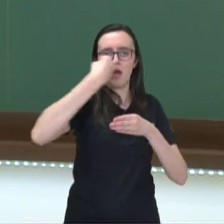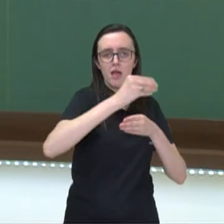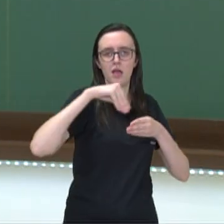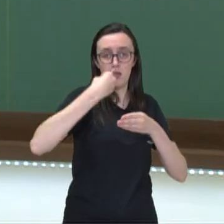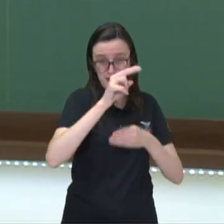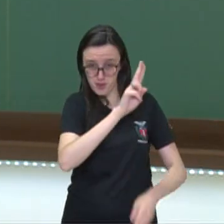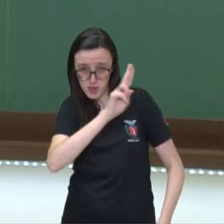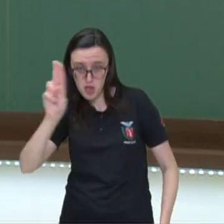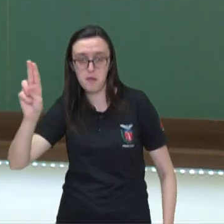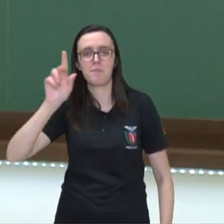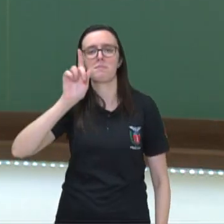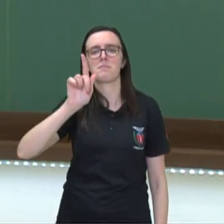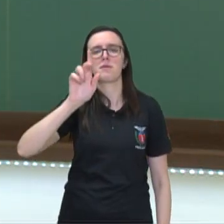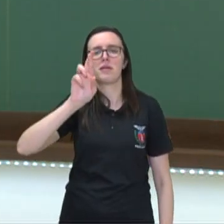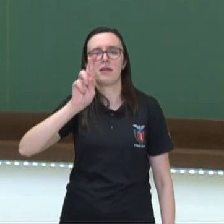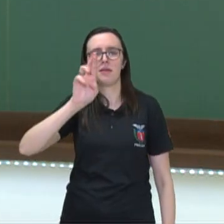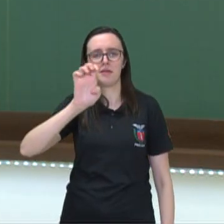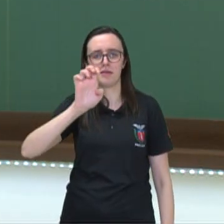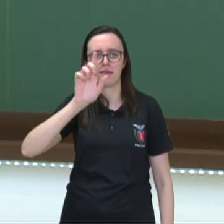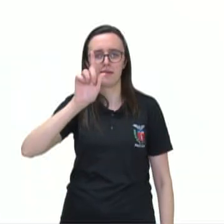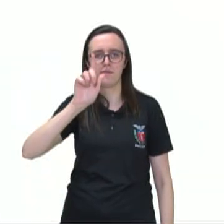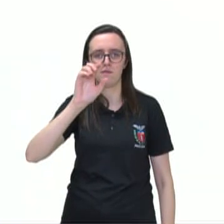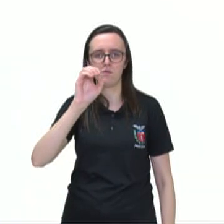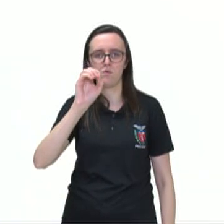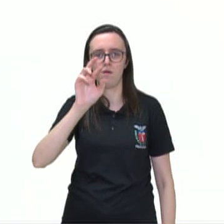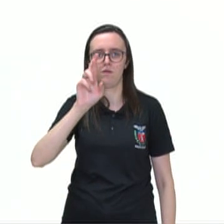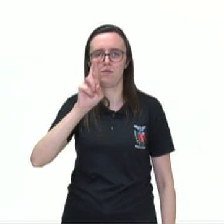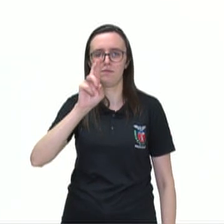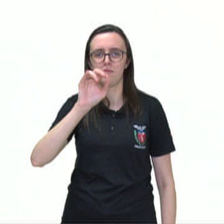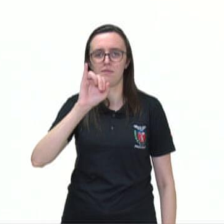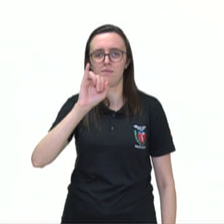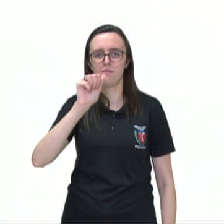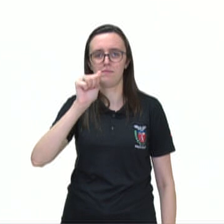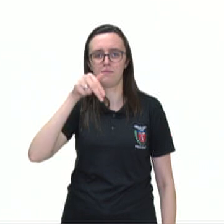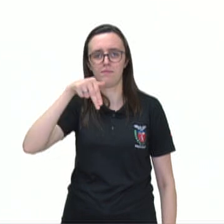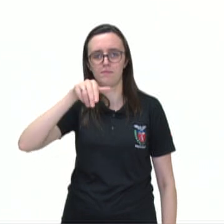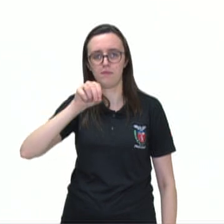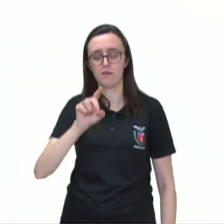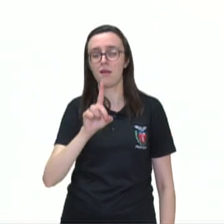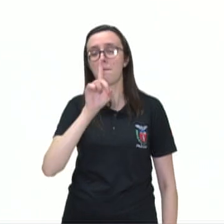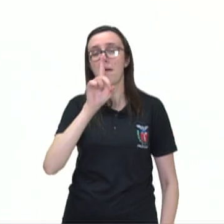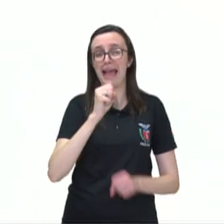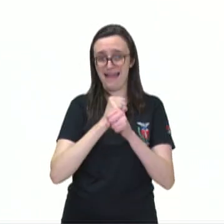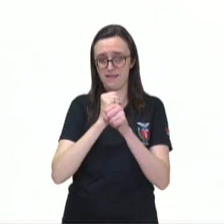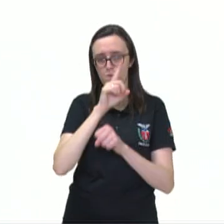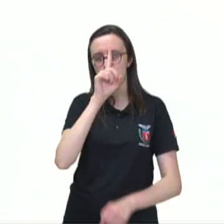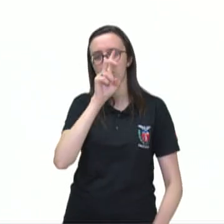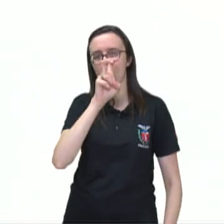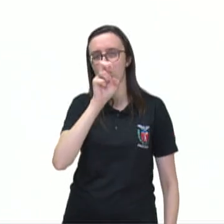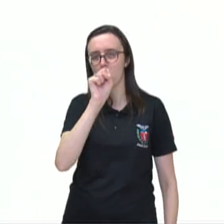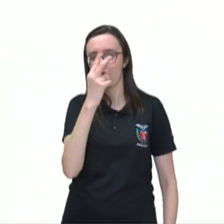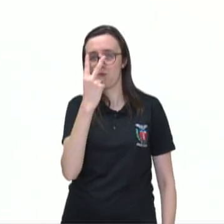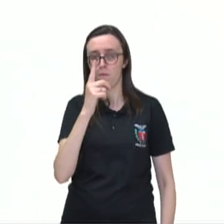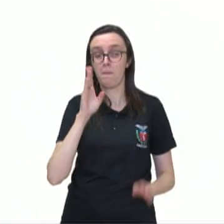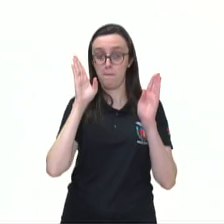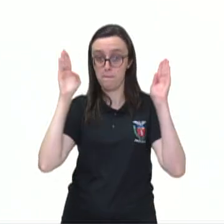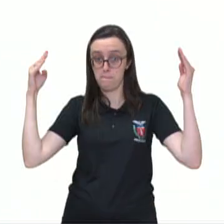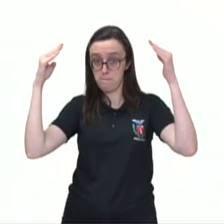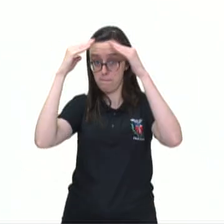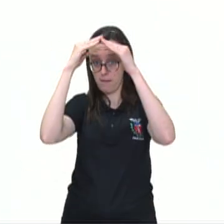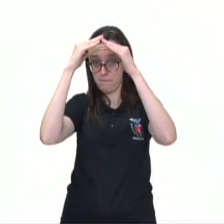calendário gregoriano. Foi instituído em 1582 pelo Papa Gregório